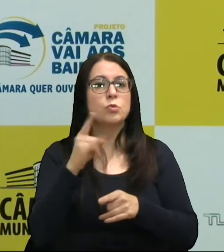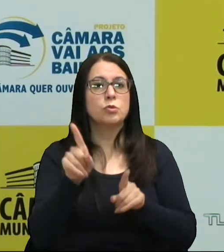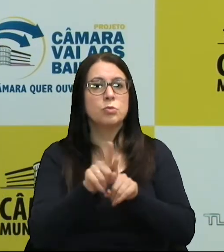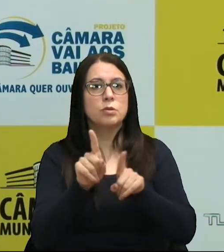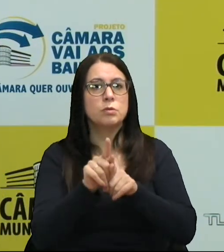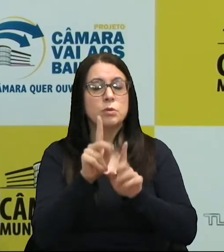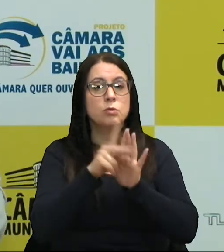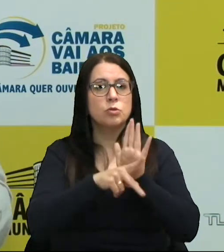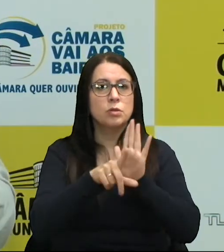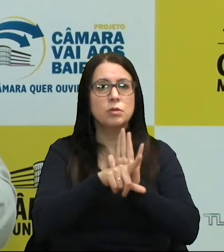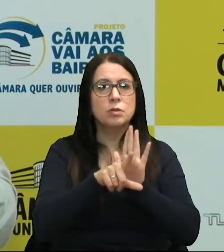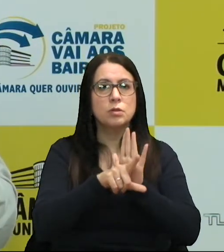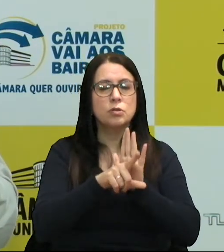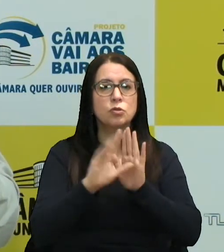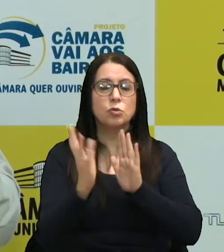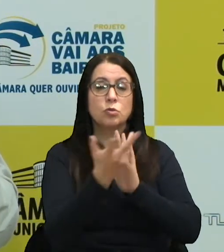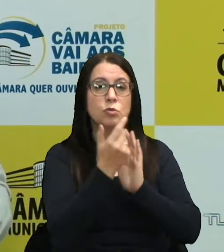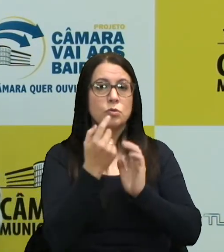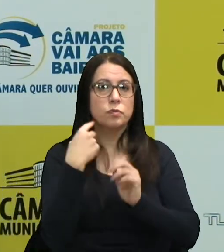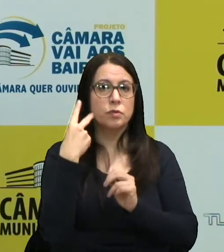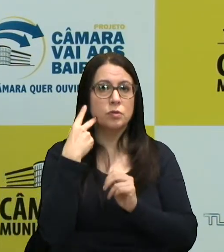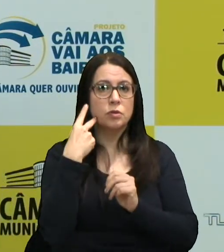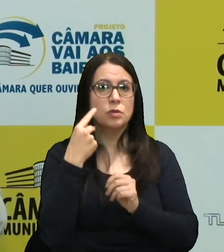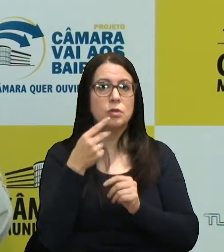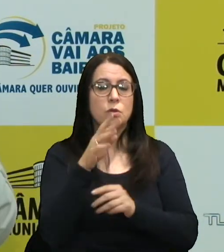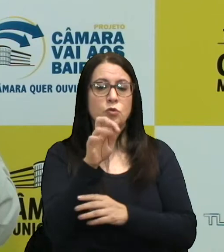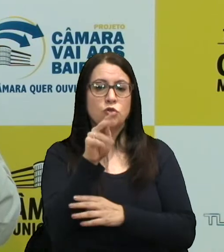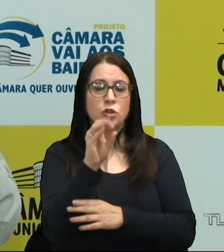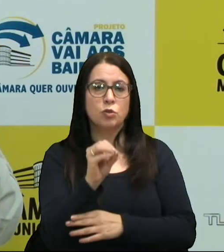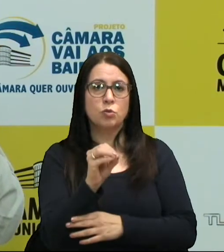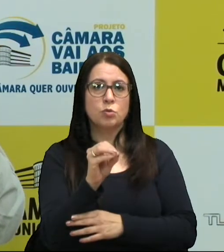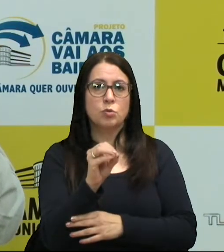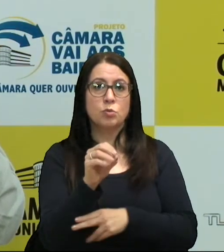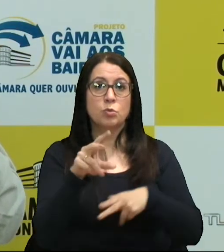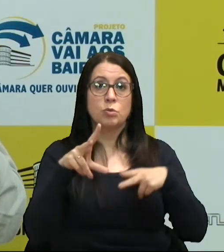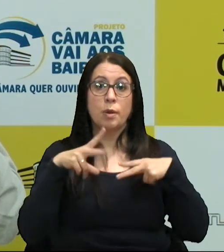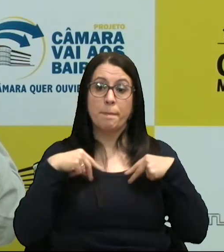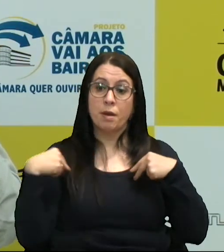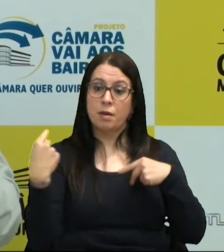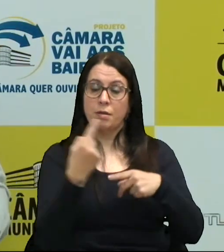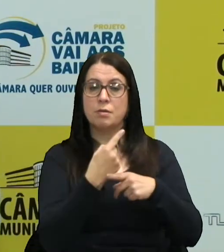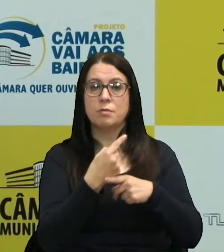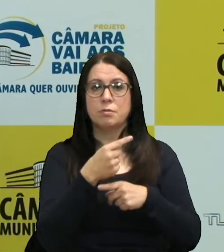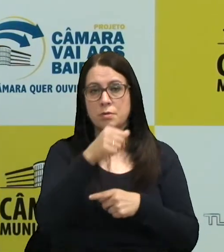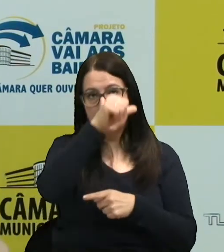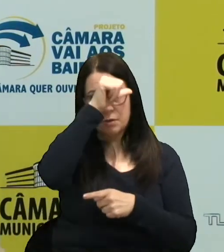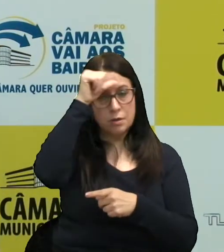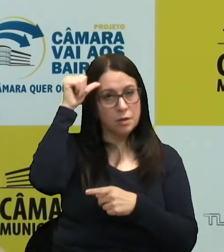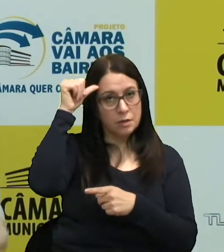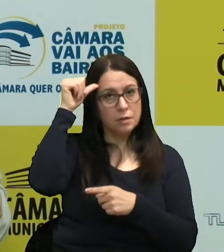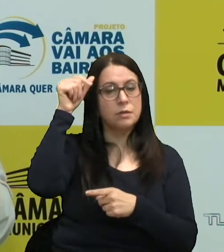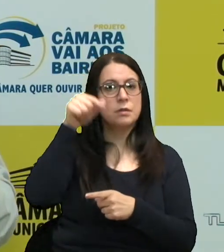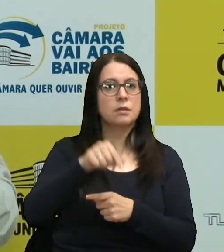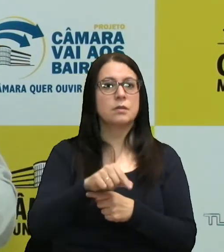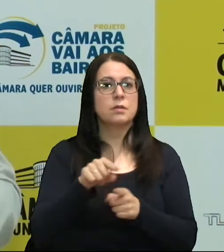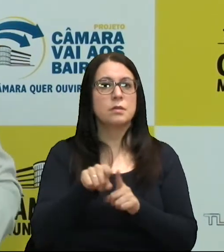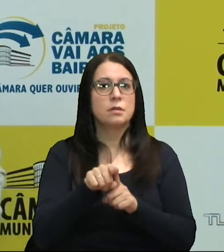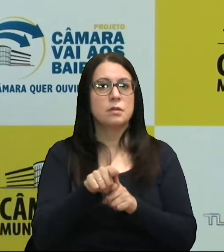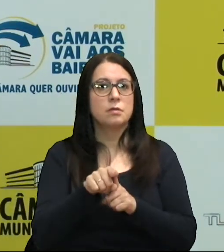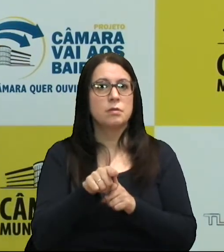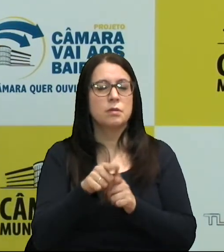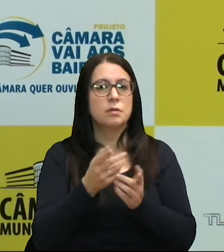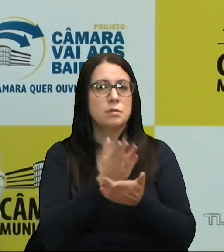votação projeto de autoria coletiva que concede o título de cidadã emérita a Cariliça da Lauba, projeto de